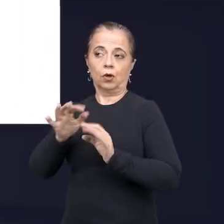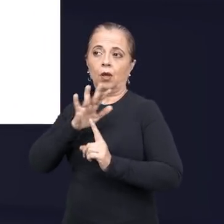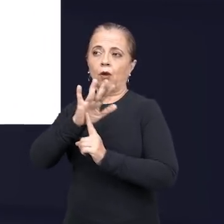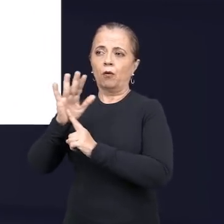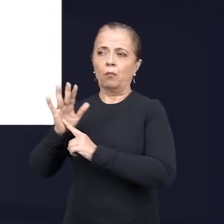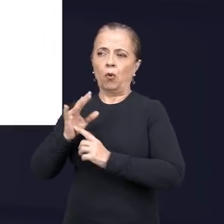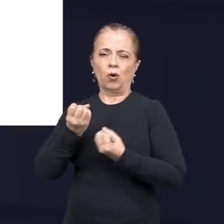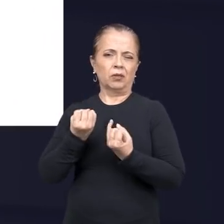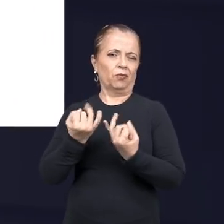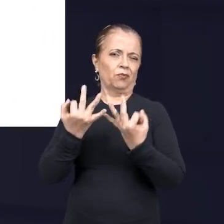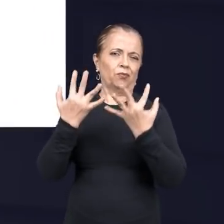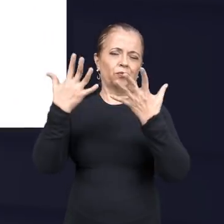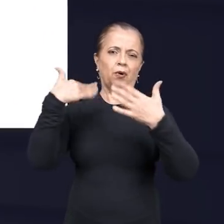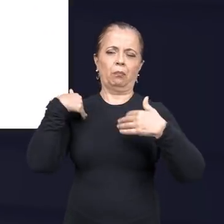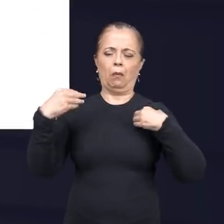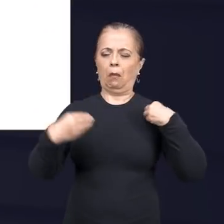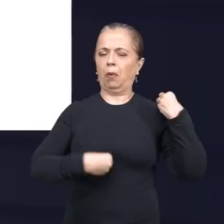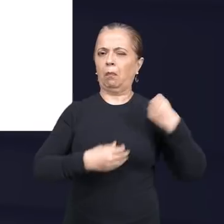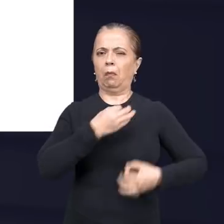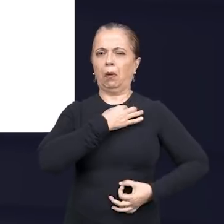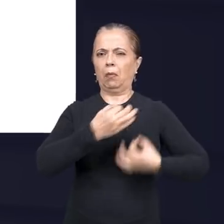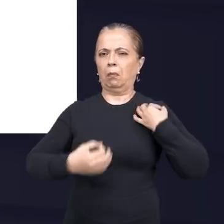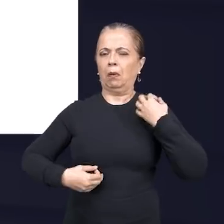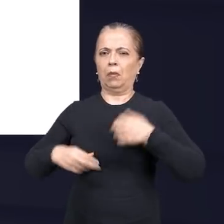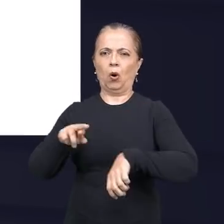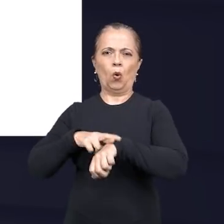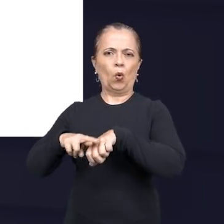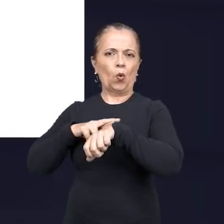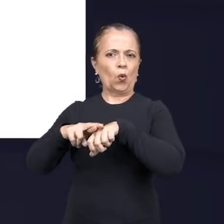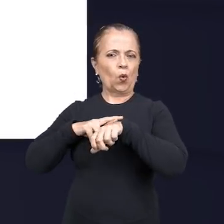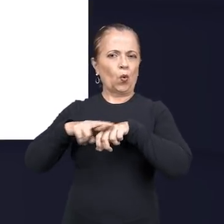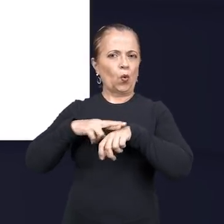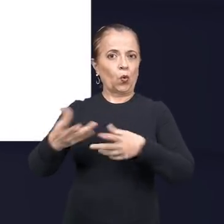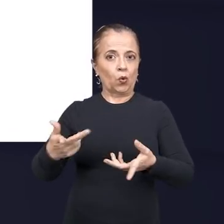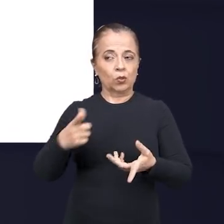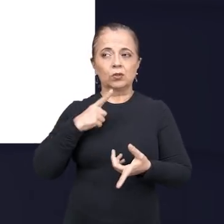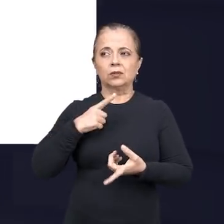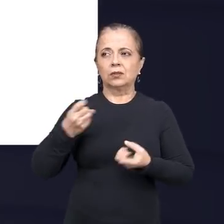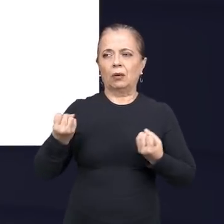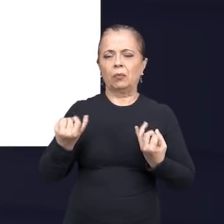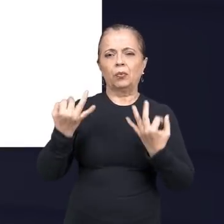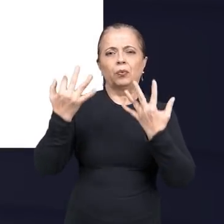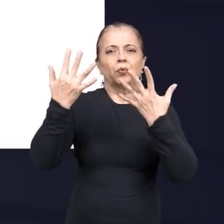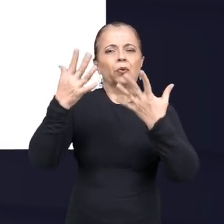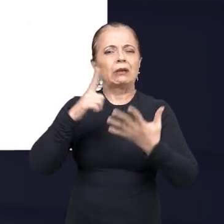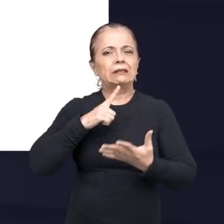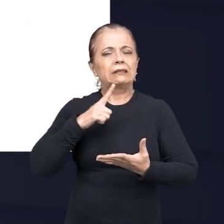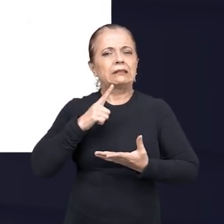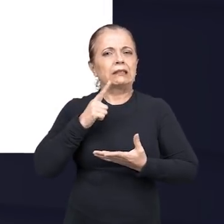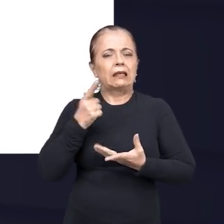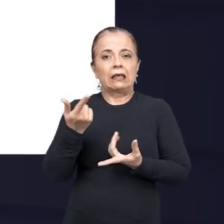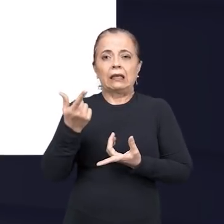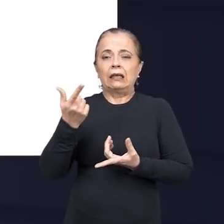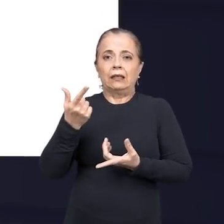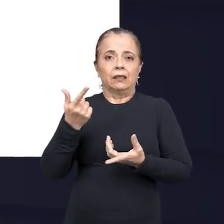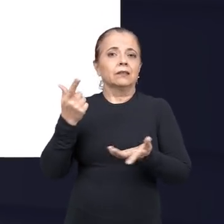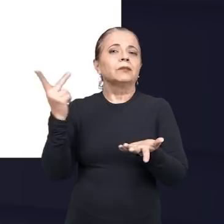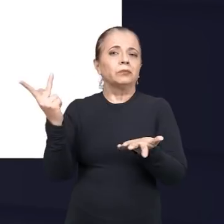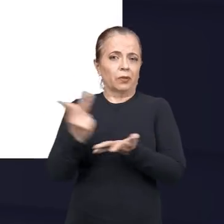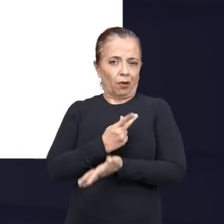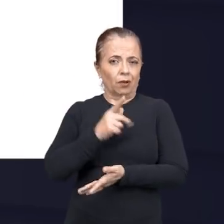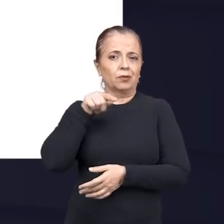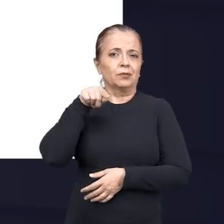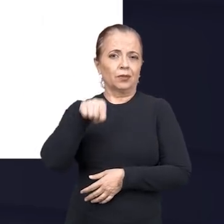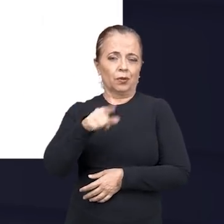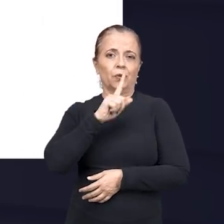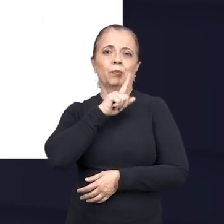aponta múltiplas lesões no corpo do menino, né? Lesões de grande monta, lesões que foram aptas e